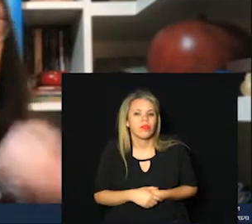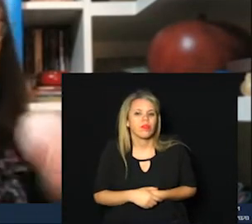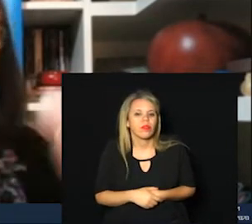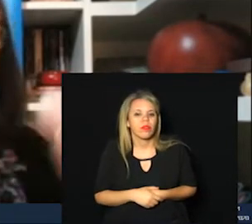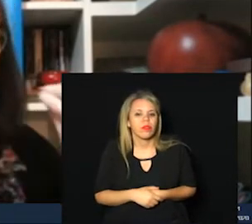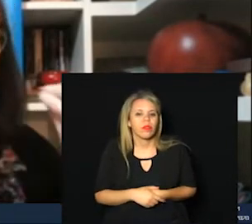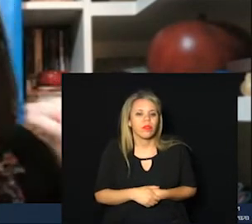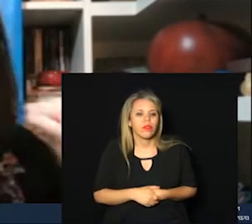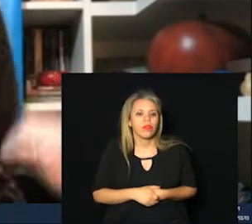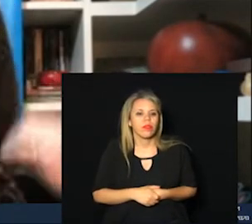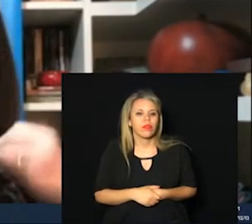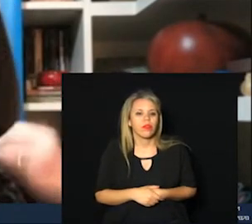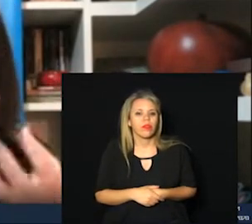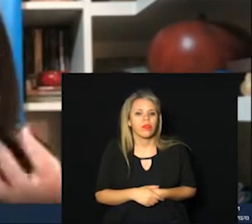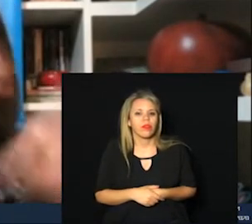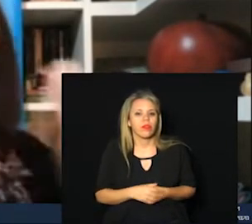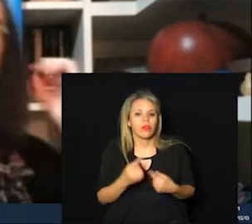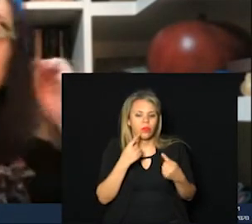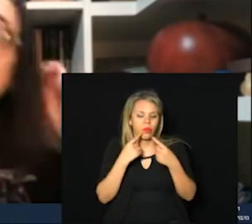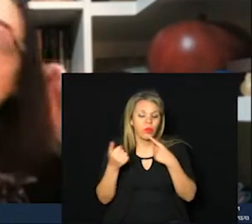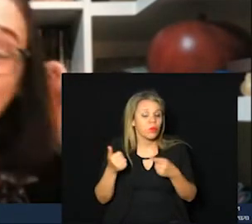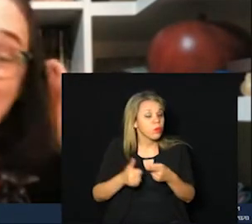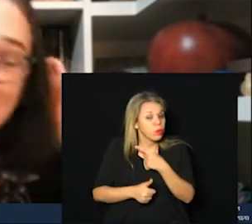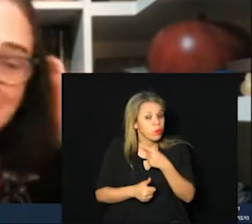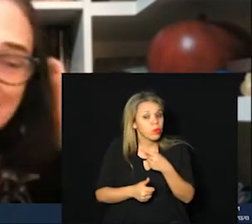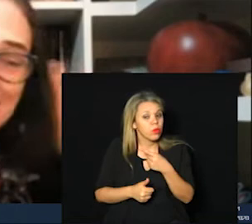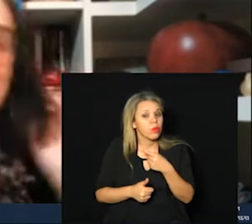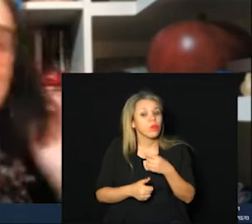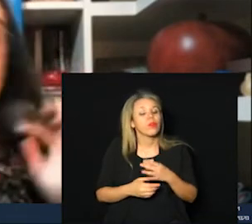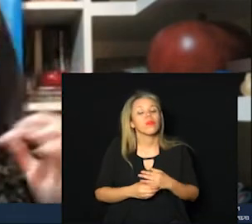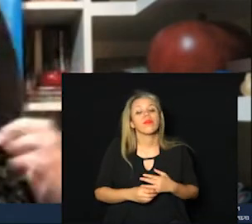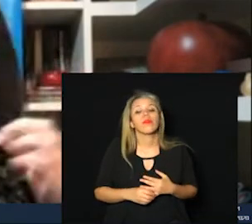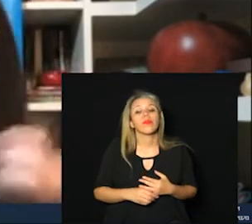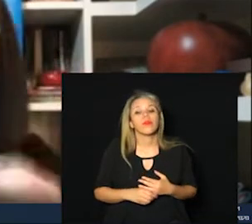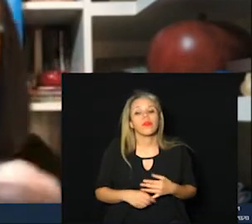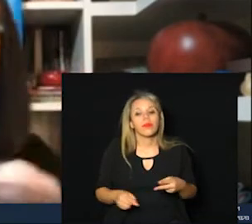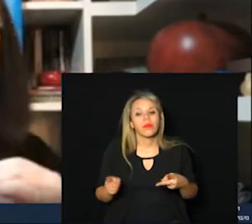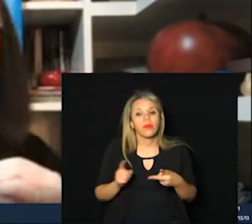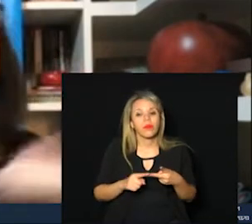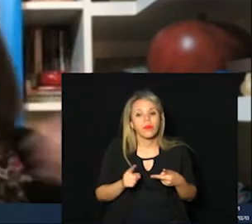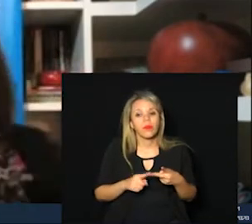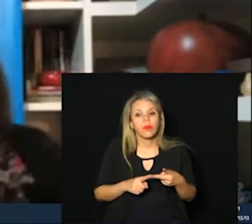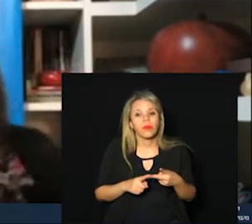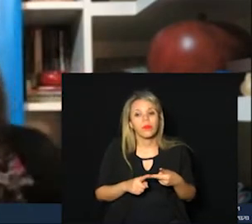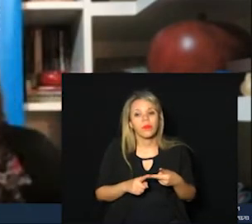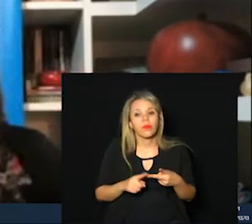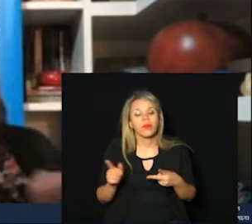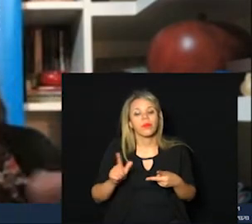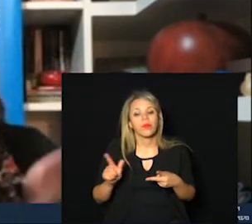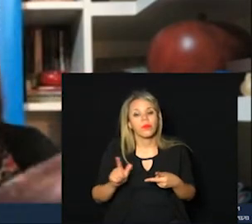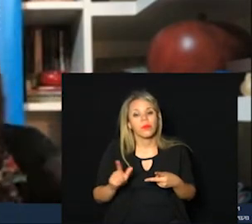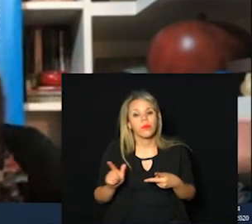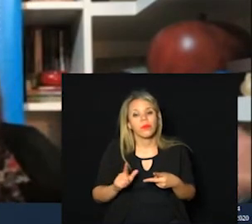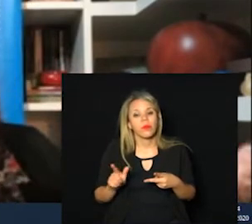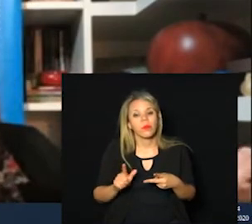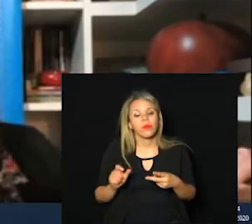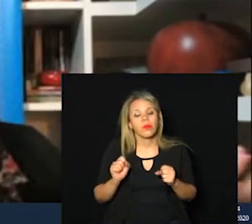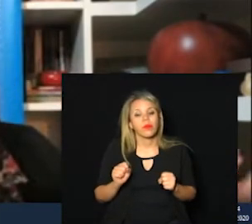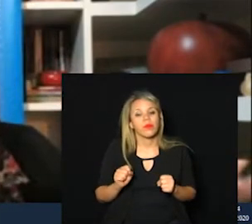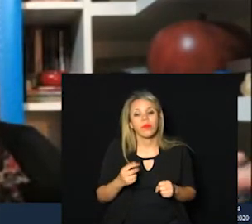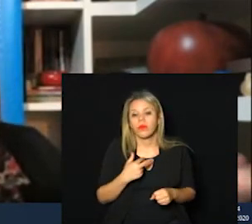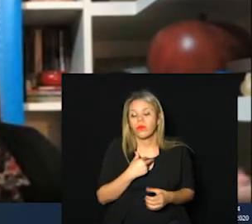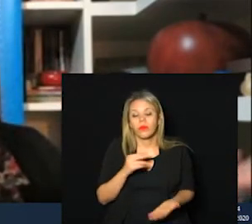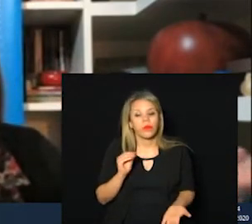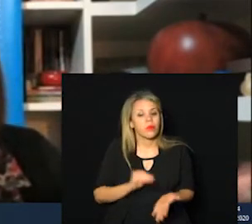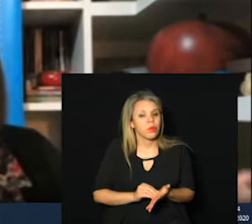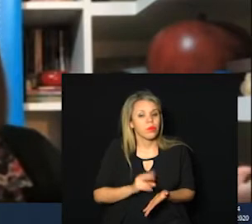Então, o diálogo é o primeiro desses Ds. O segundo, claro, não poderia faltar,